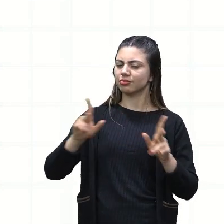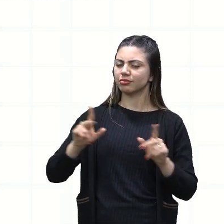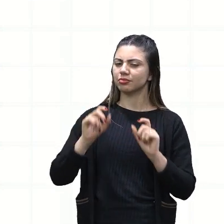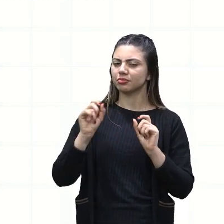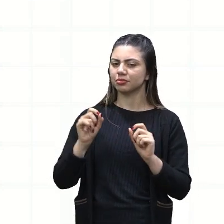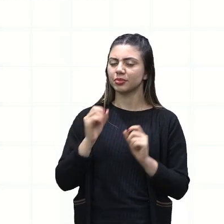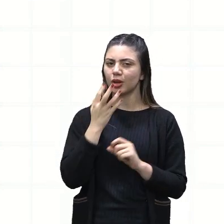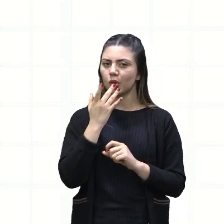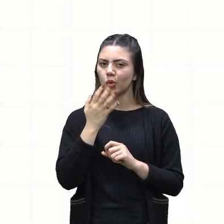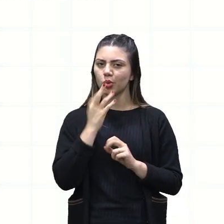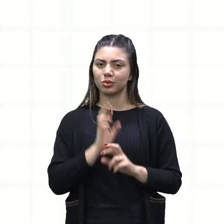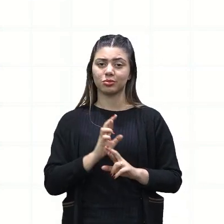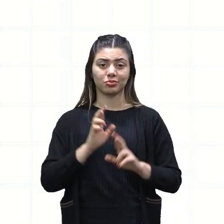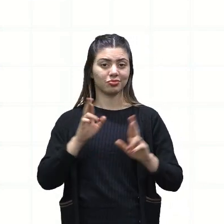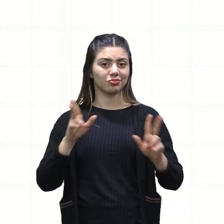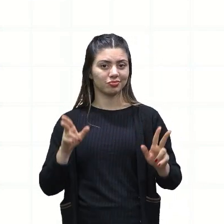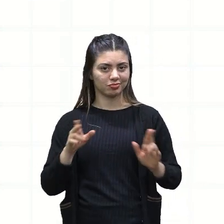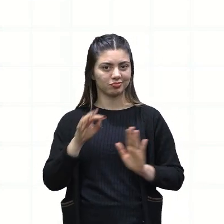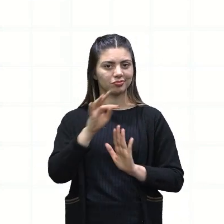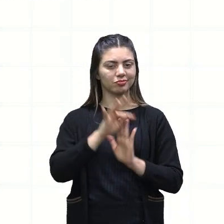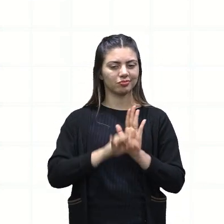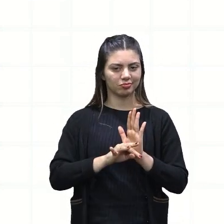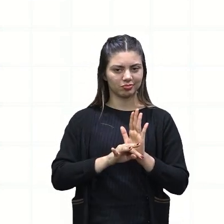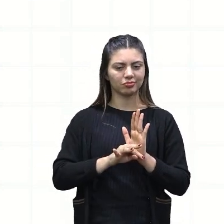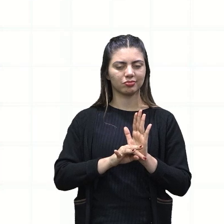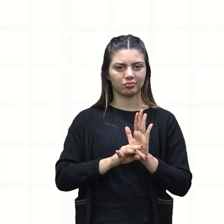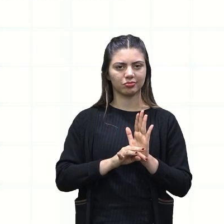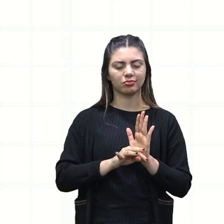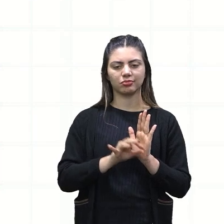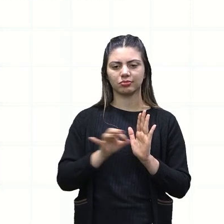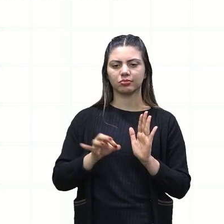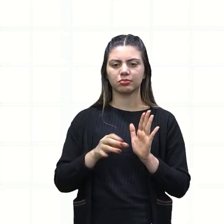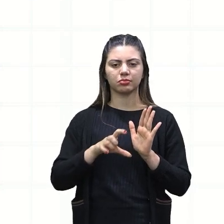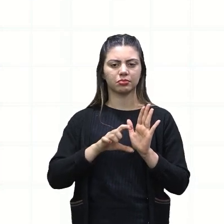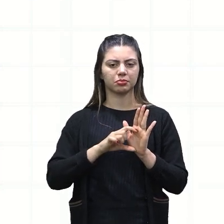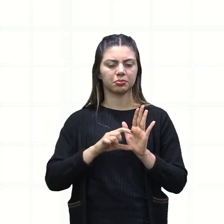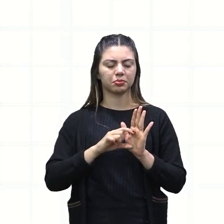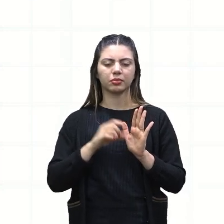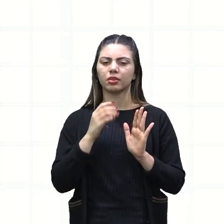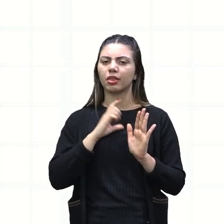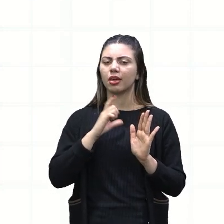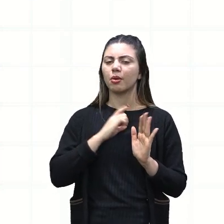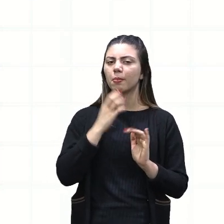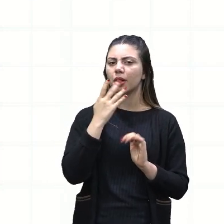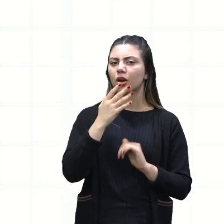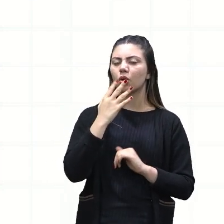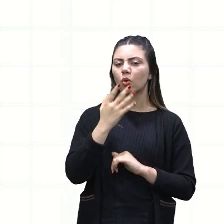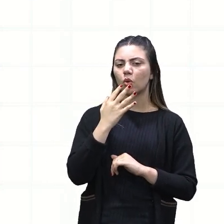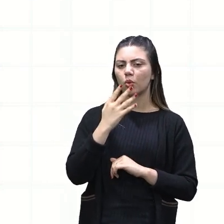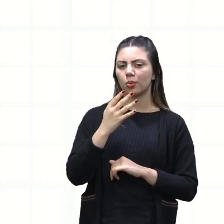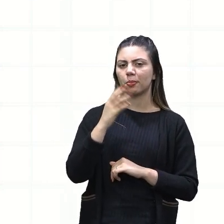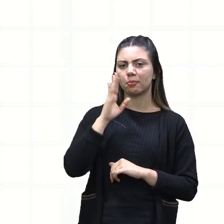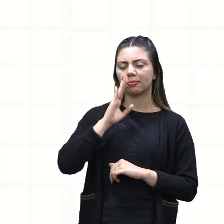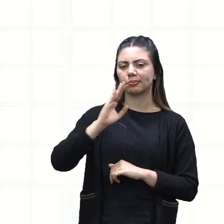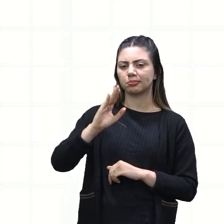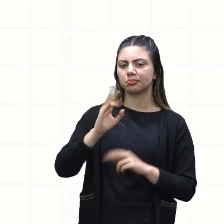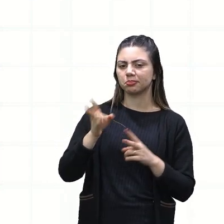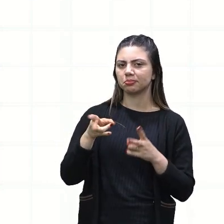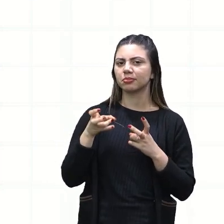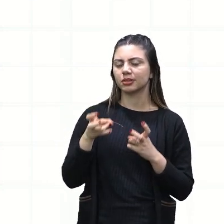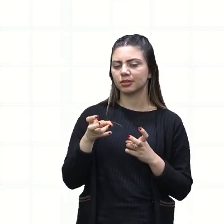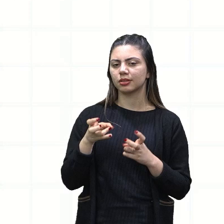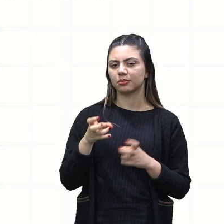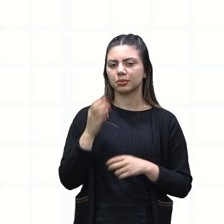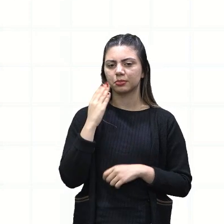cor mudou, o texto todinho está de uma cor e tem uma palavra aqui em destaque, não é? Sempre observe essas palavras que